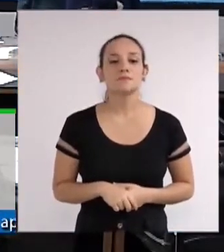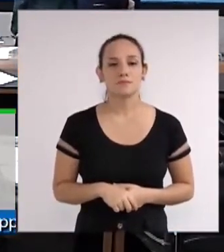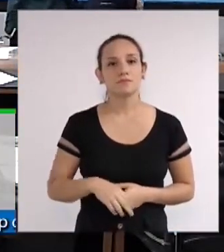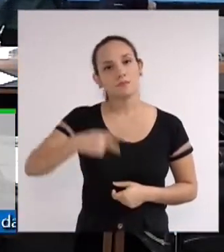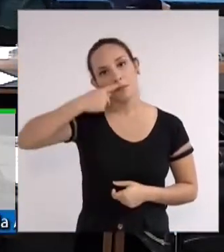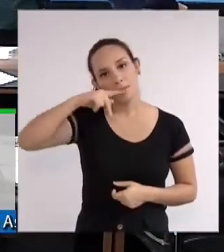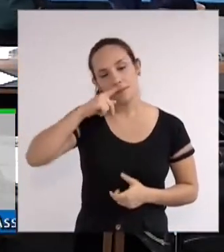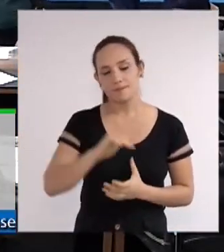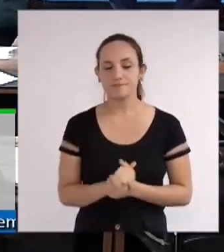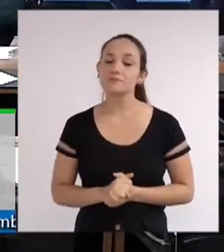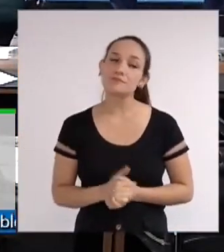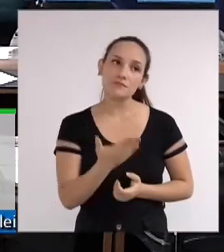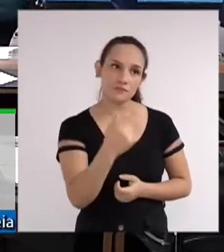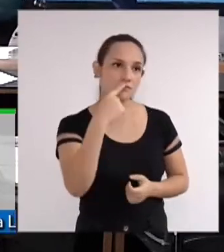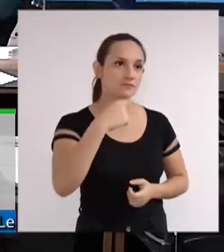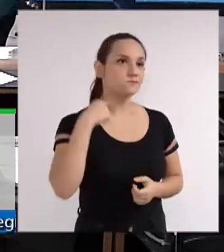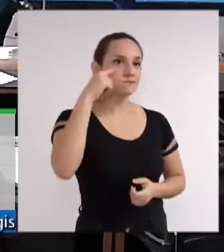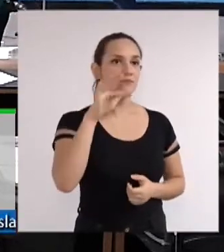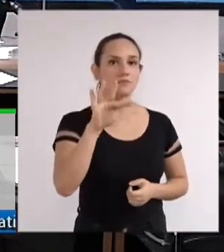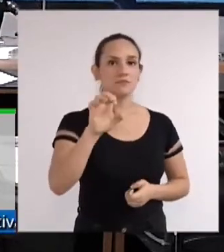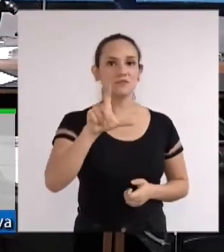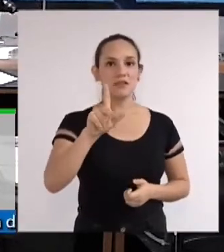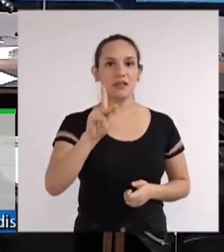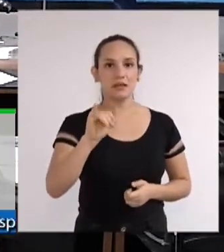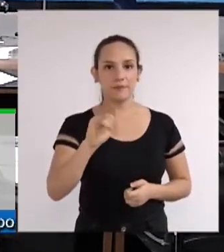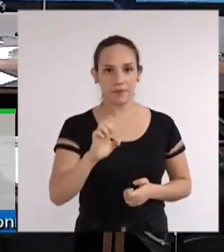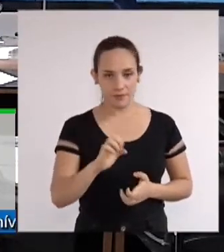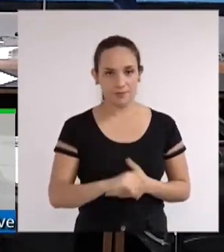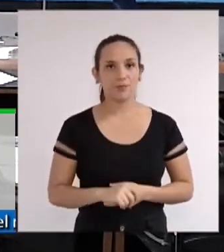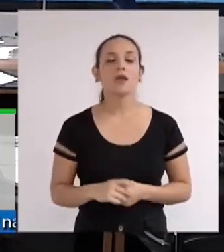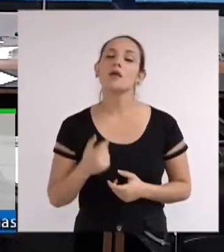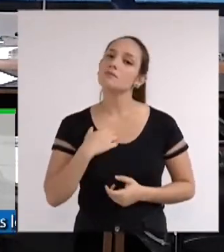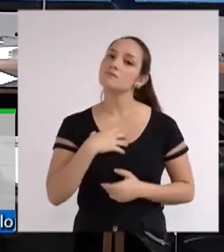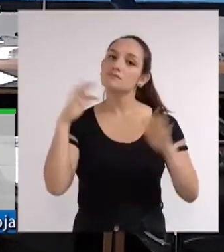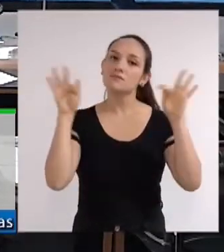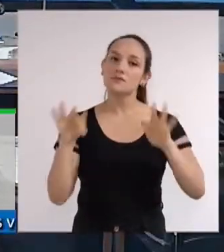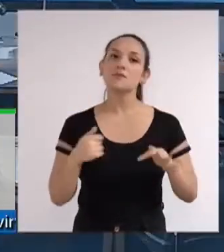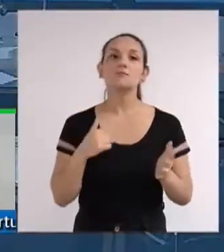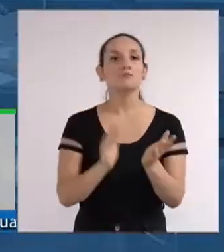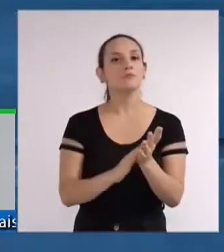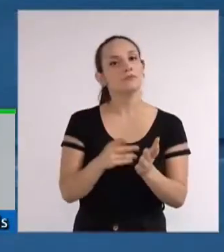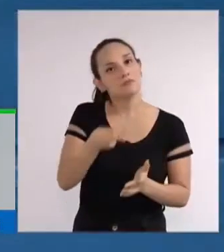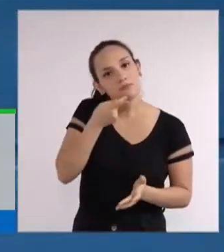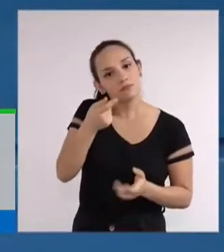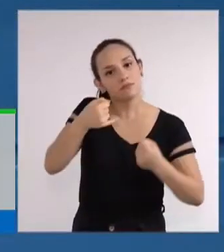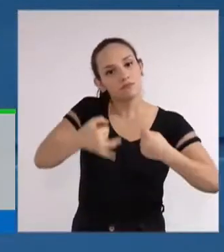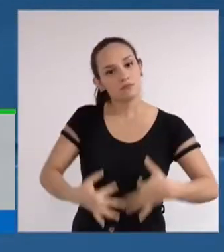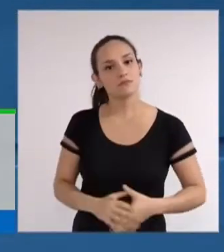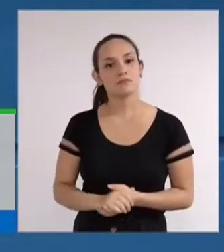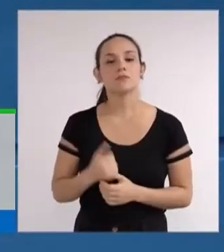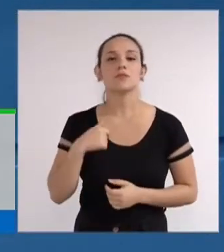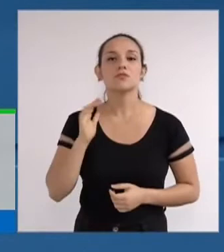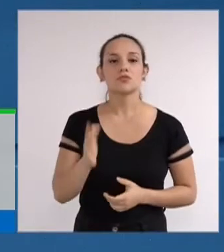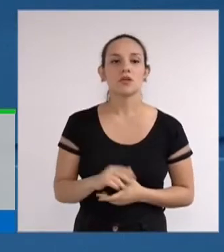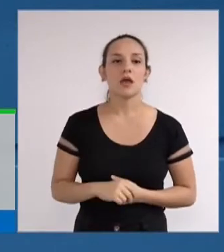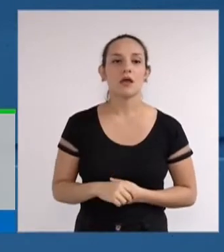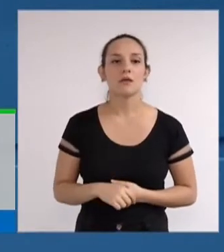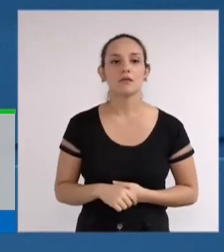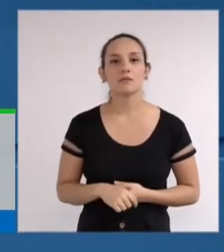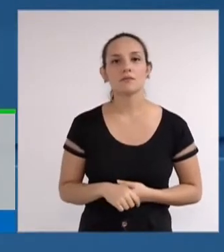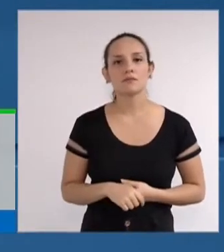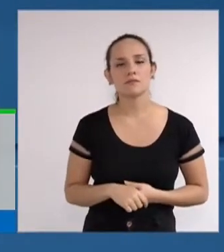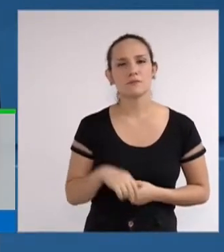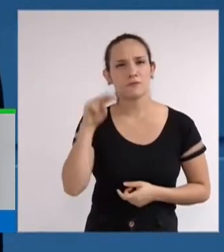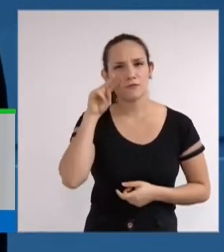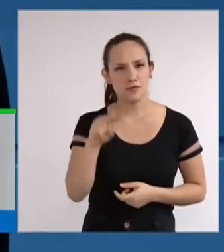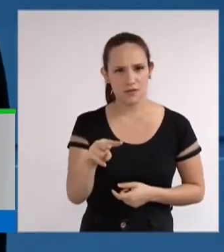Doutor Felipe, eu fico feliz com a fala de Vossa Excelência, parabenizo. Já tinha visto o